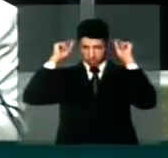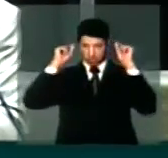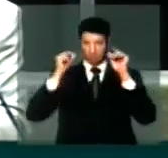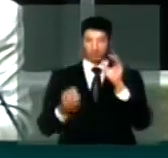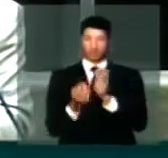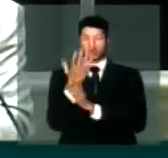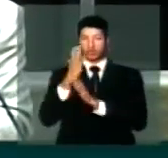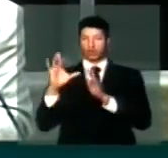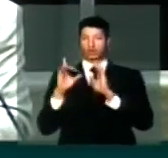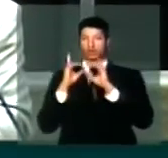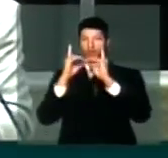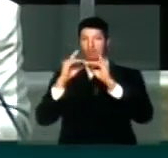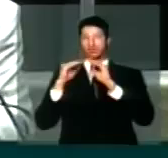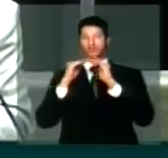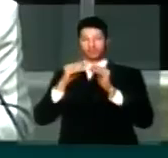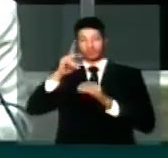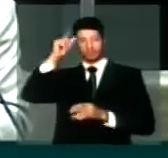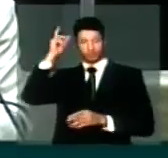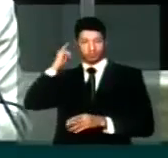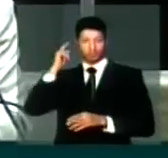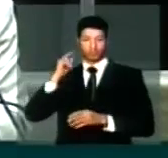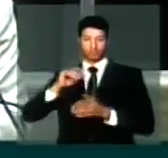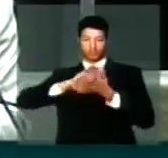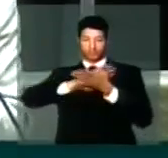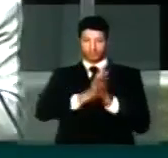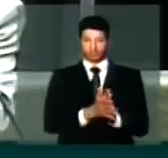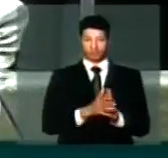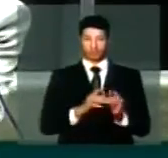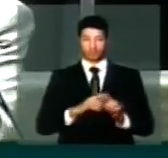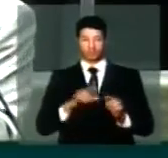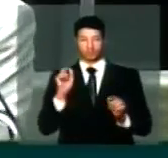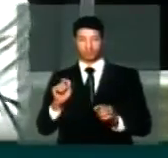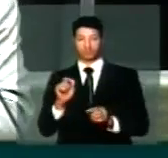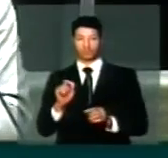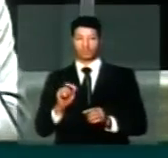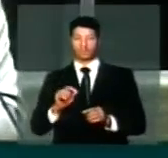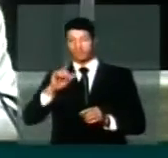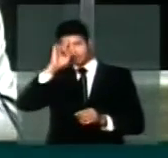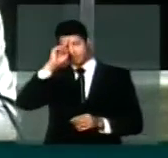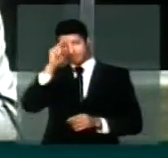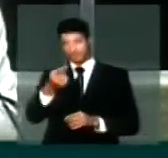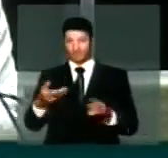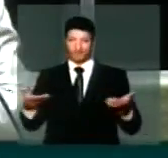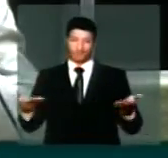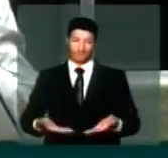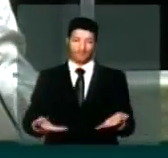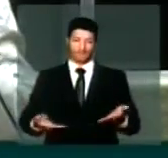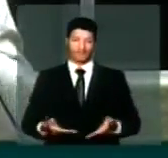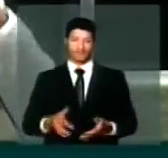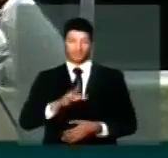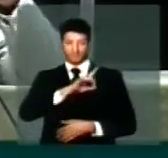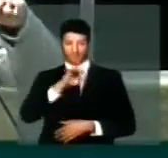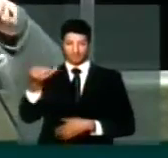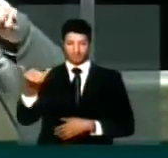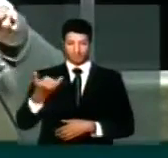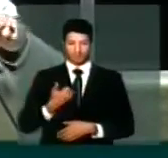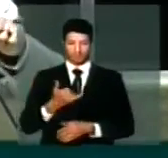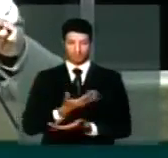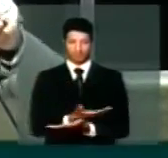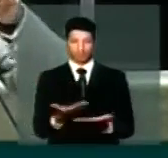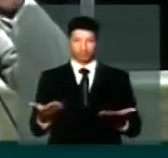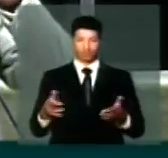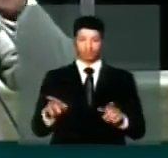da democracia antiga, excludente é verdade, e que a reinventa agora, nos diz,